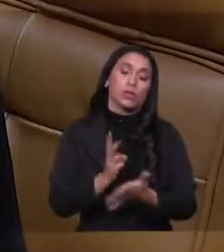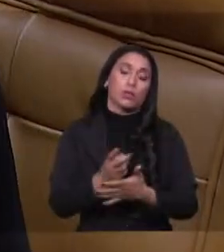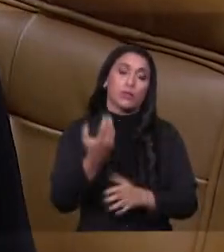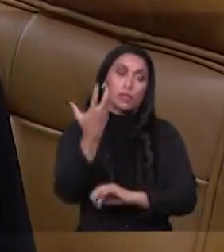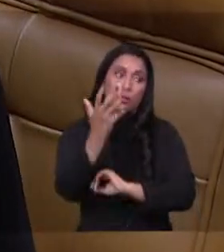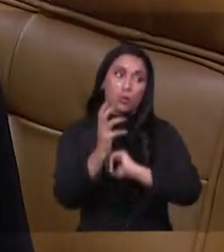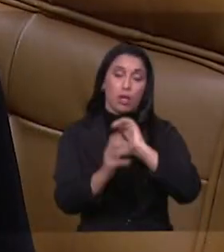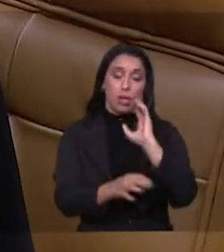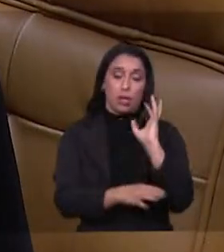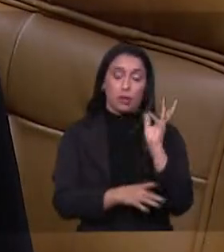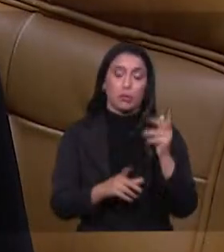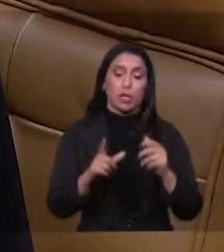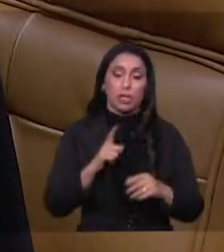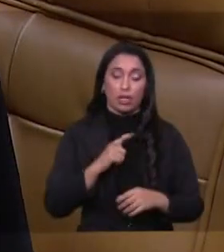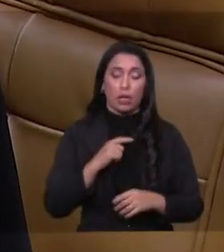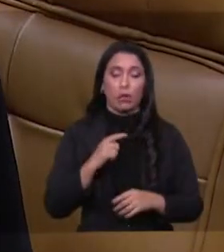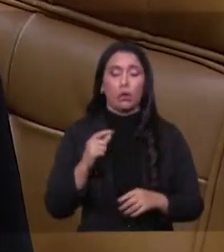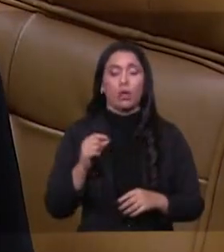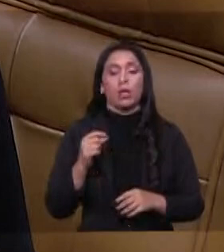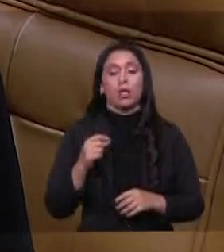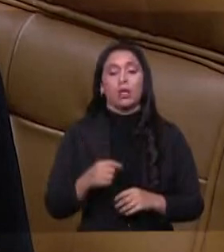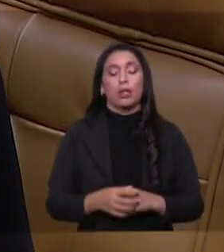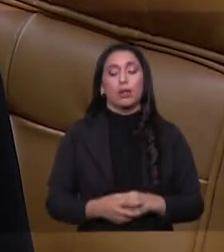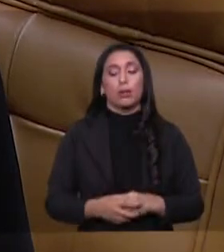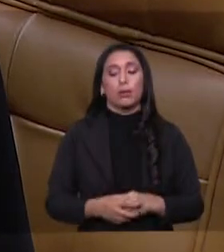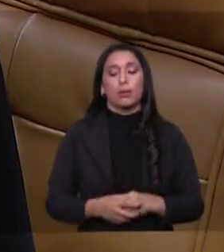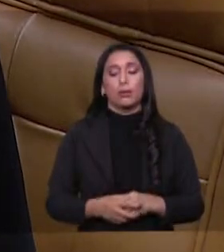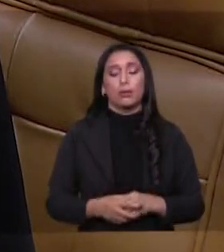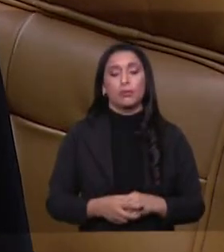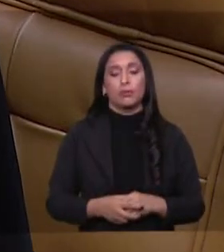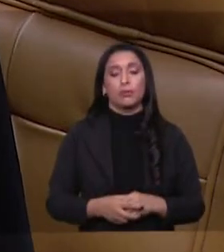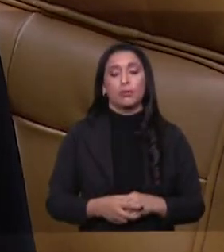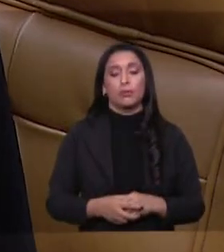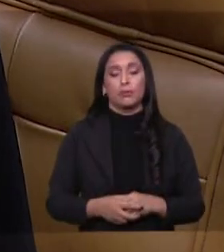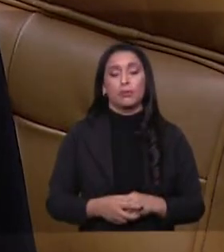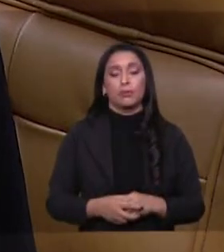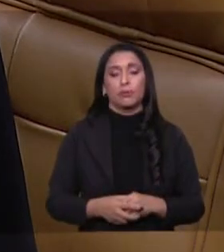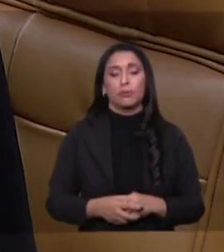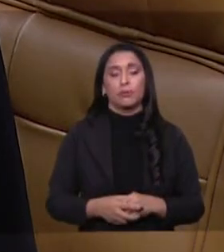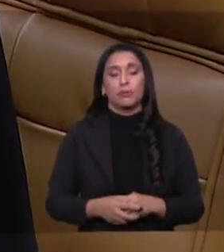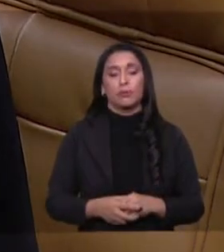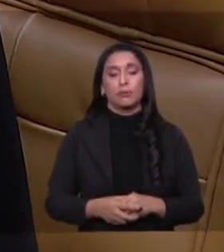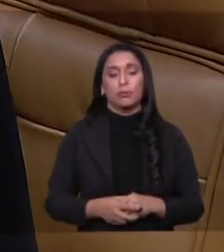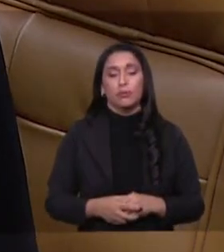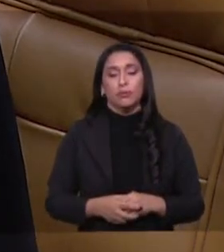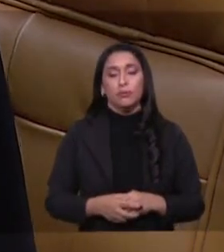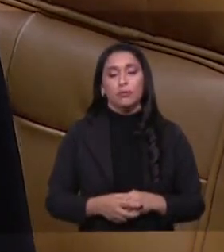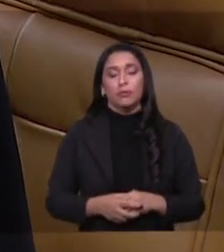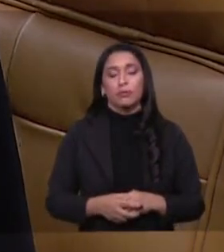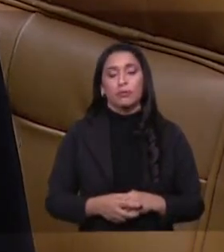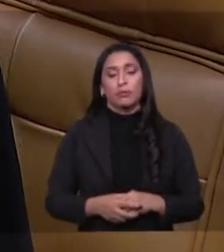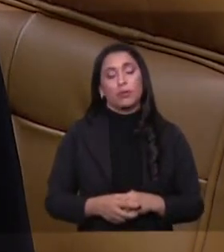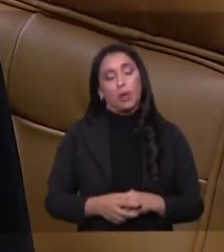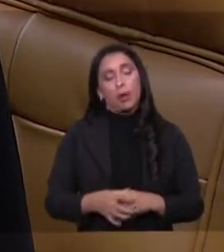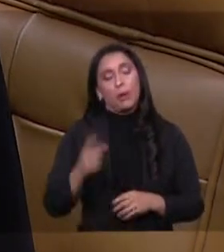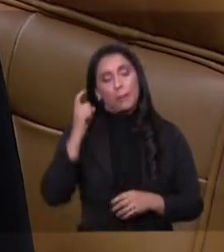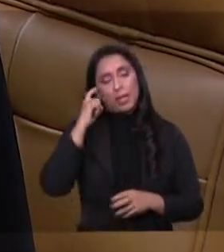ambiental, subscrevo as observações do parquê em sentido